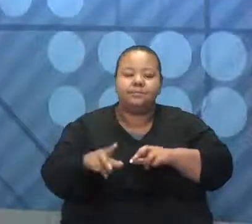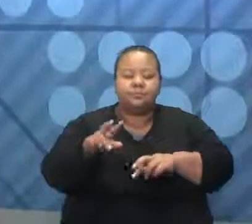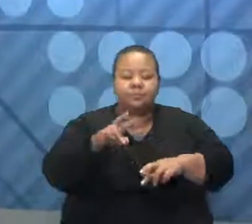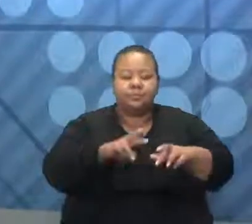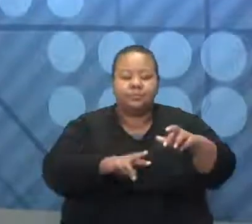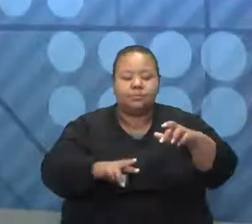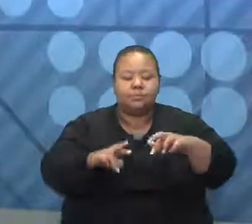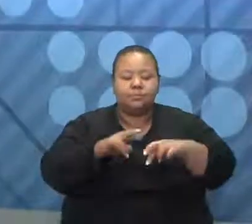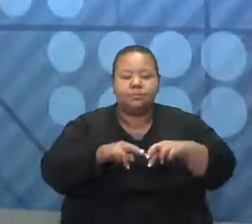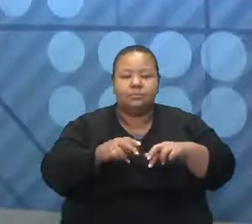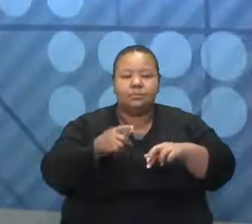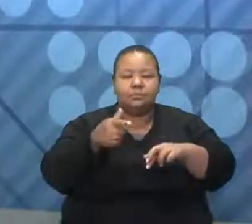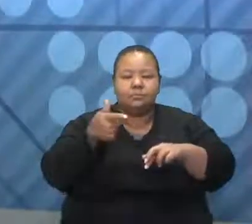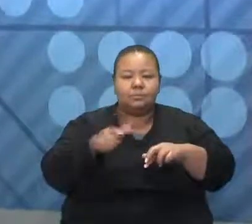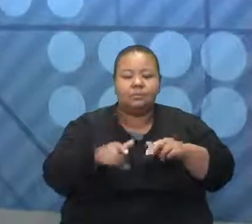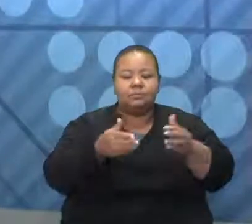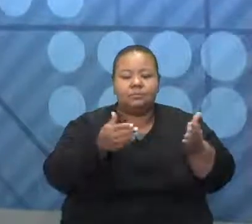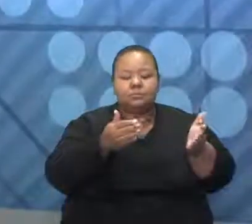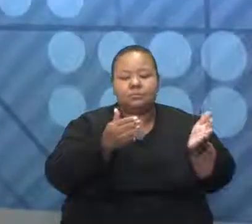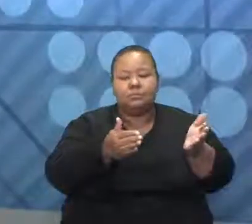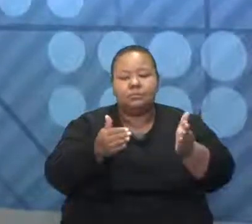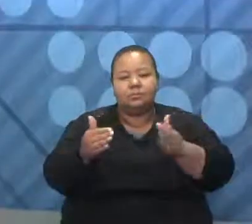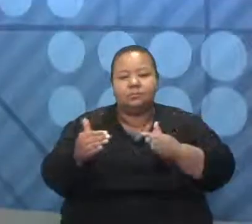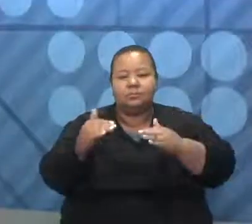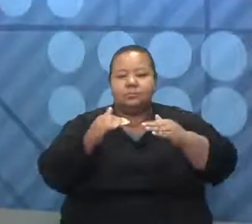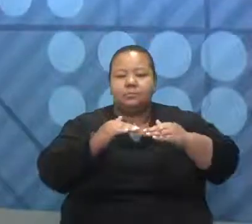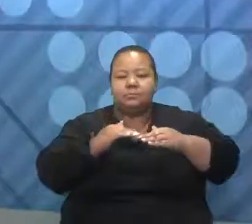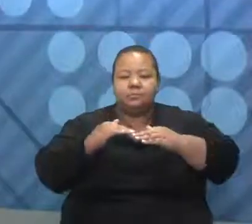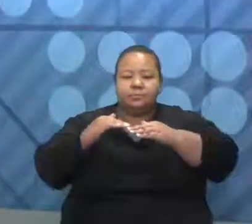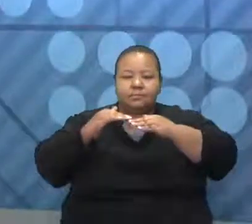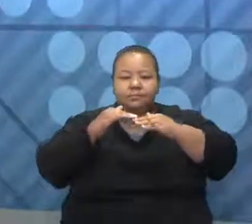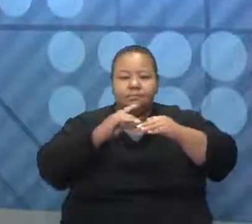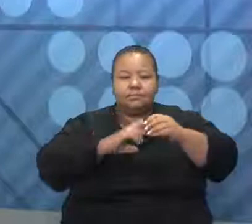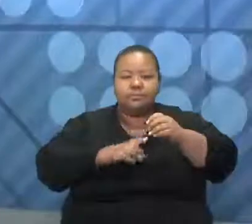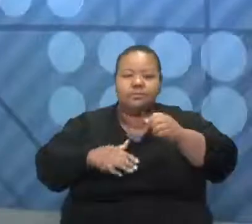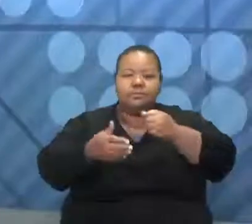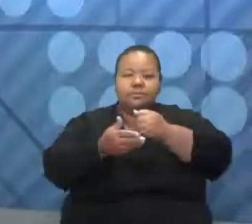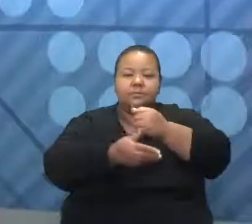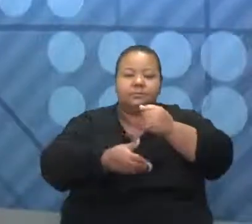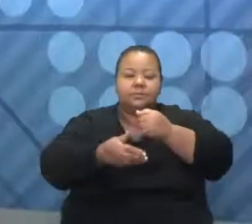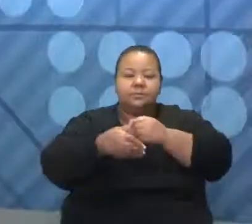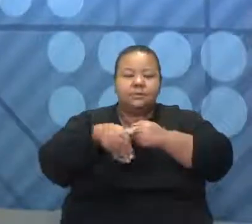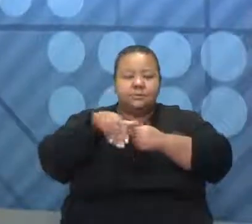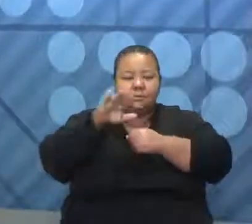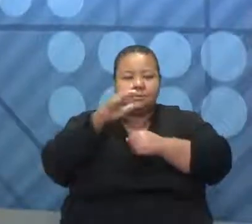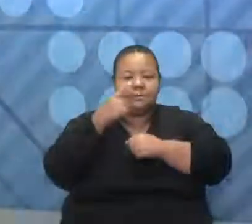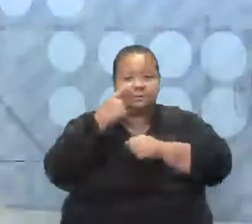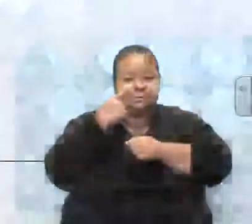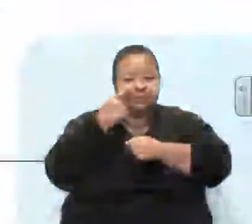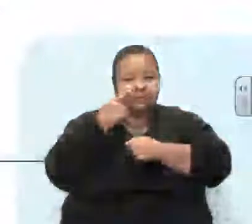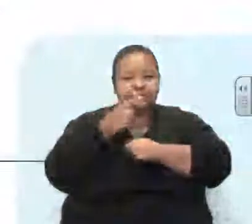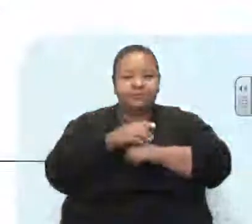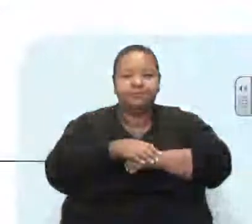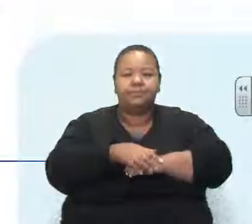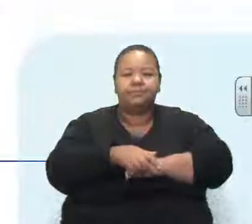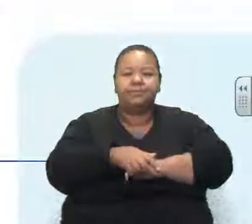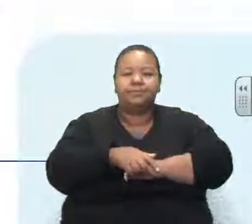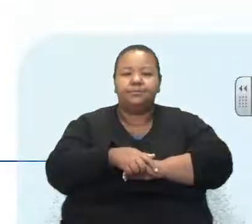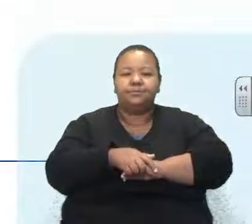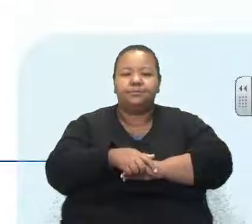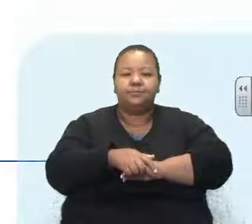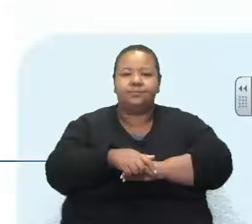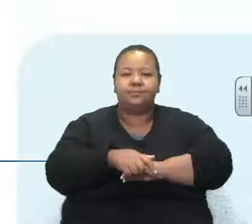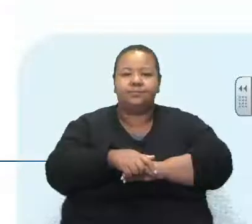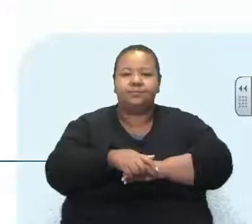eu consigo traçar um parâmetro. Então, basicamente, a gente tem os maiores indicadores, vamos ver? Eu tenho